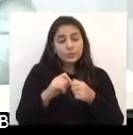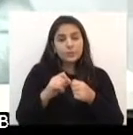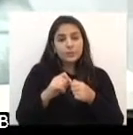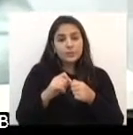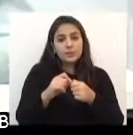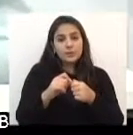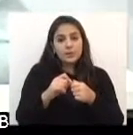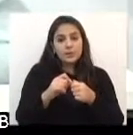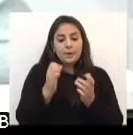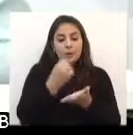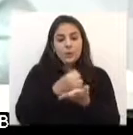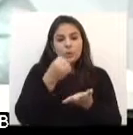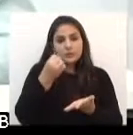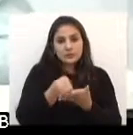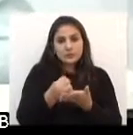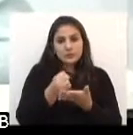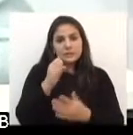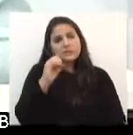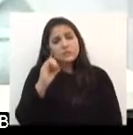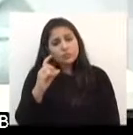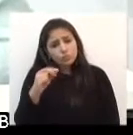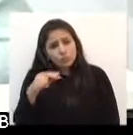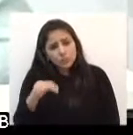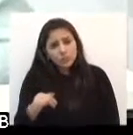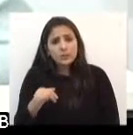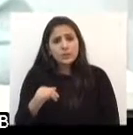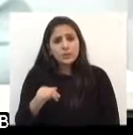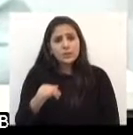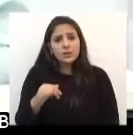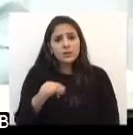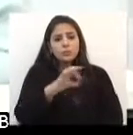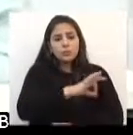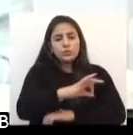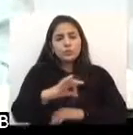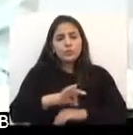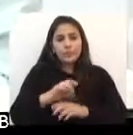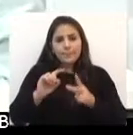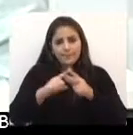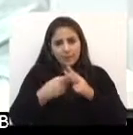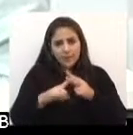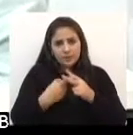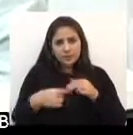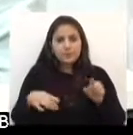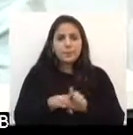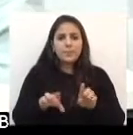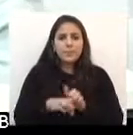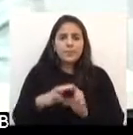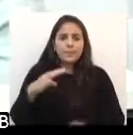para a contratação, Sidney, de um engenheiro mecânico. Então, Marquinhos,